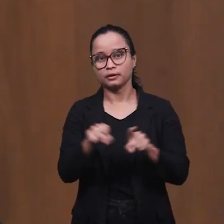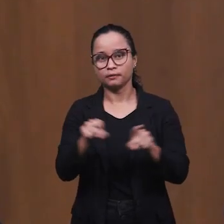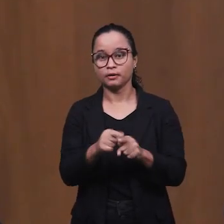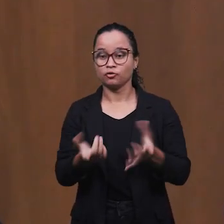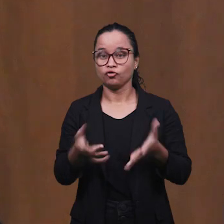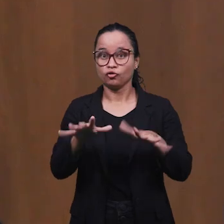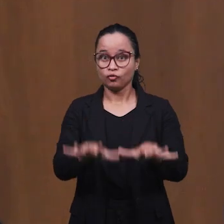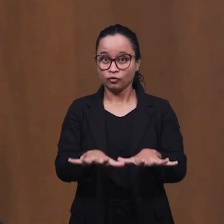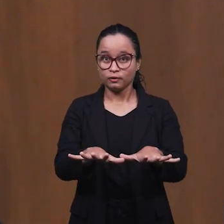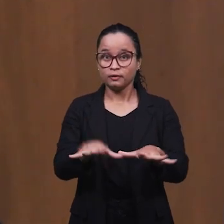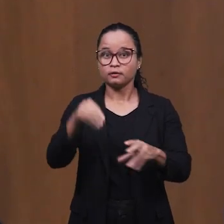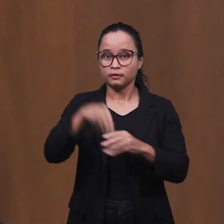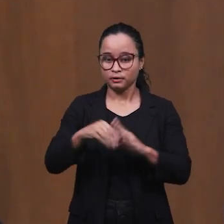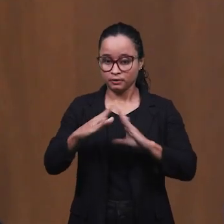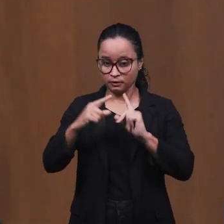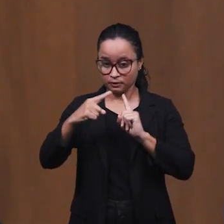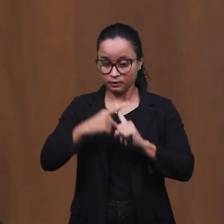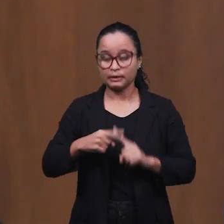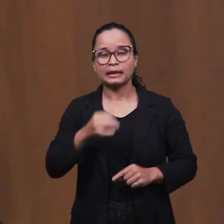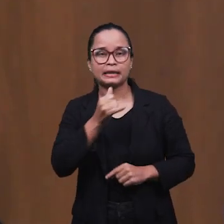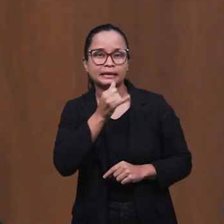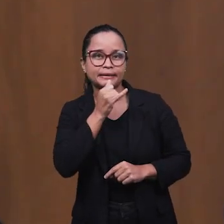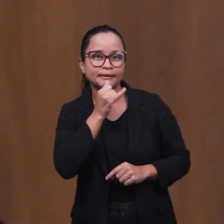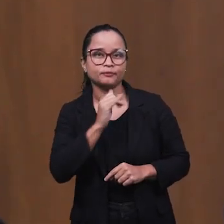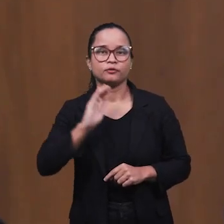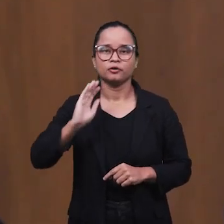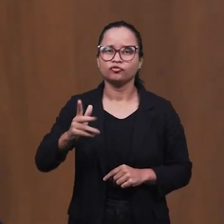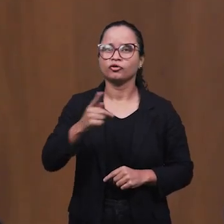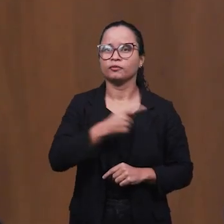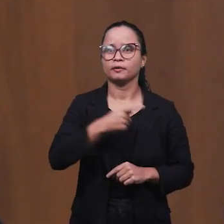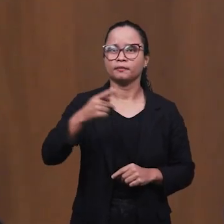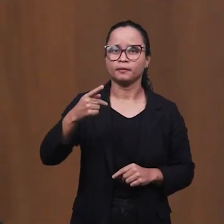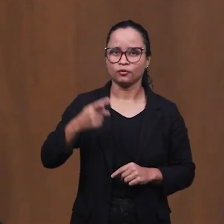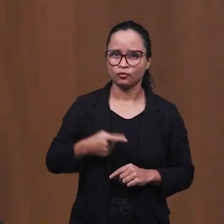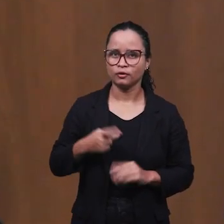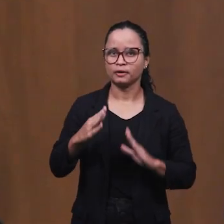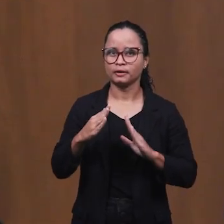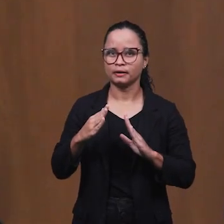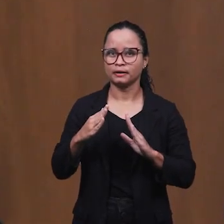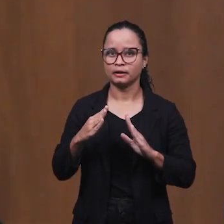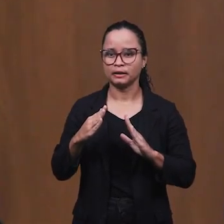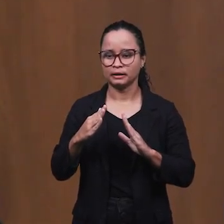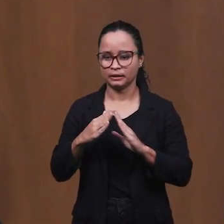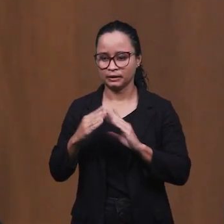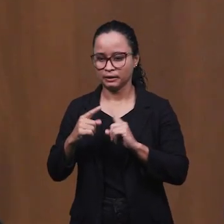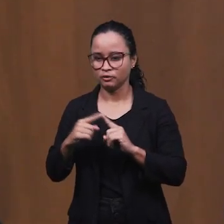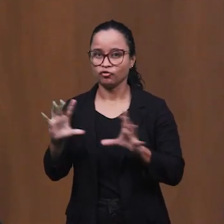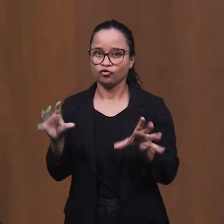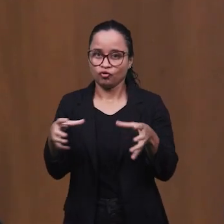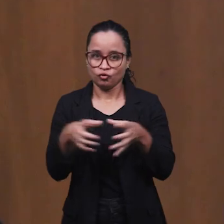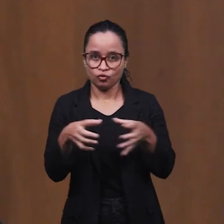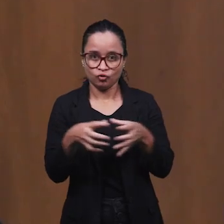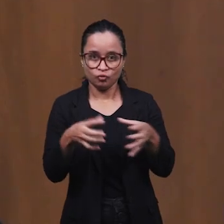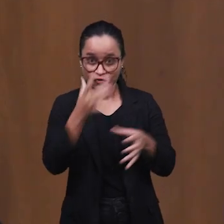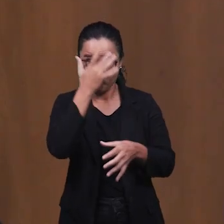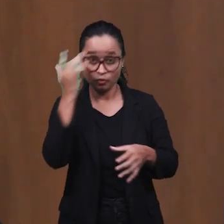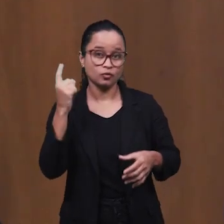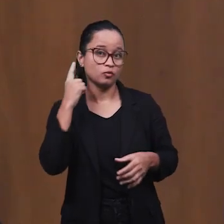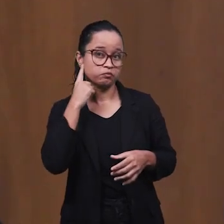inclusão deles na igreja. Por exemplo, eu já fui pastor de grupos de pessoas surdos